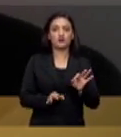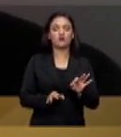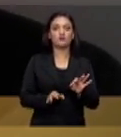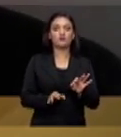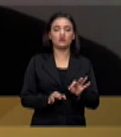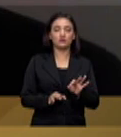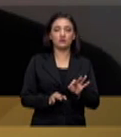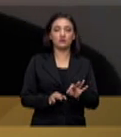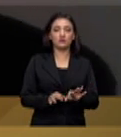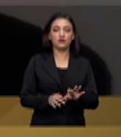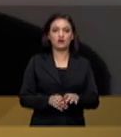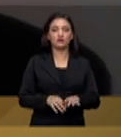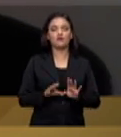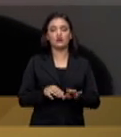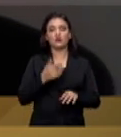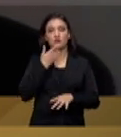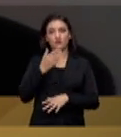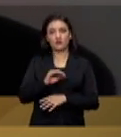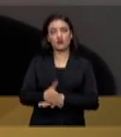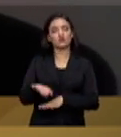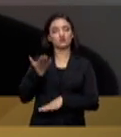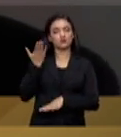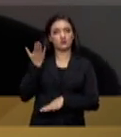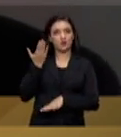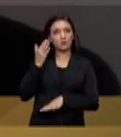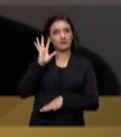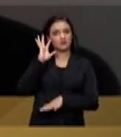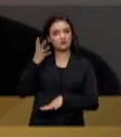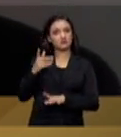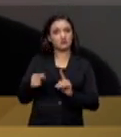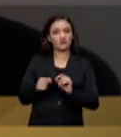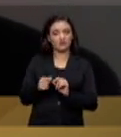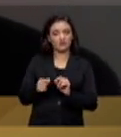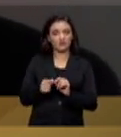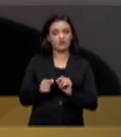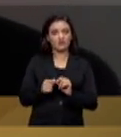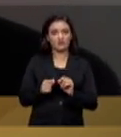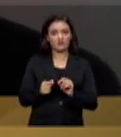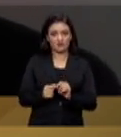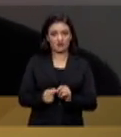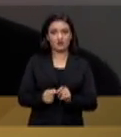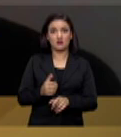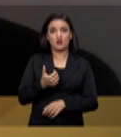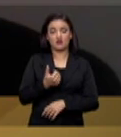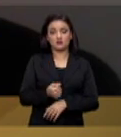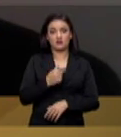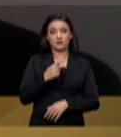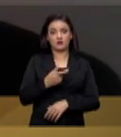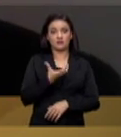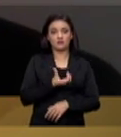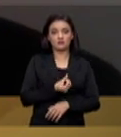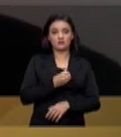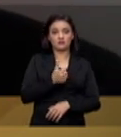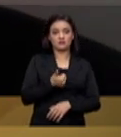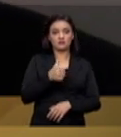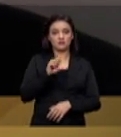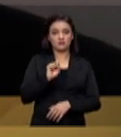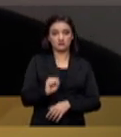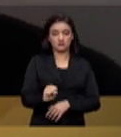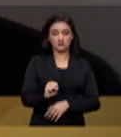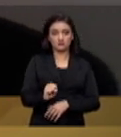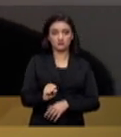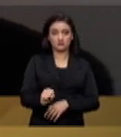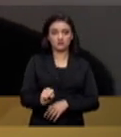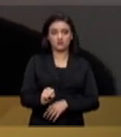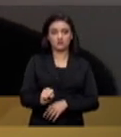plenário, citando o precedente firmado na questão de ordem na ação penal 618, segundo o